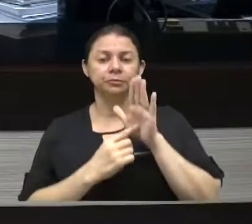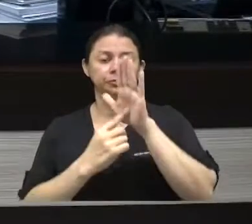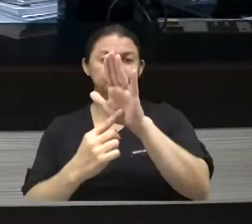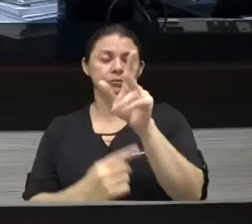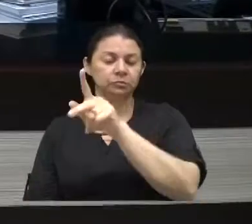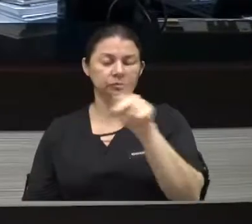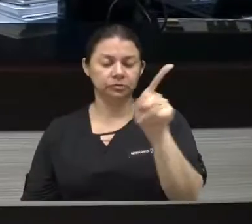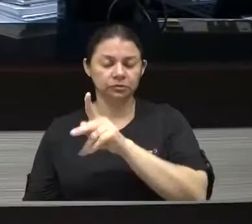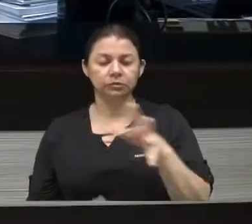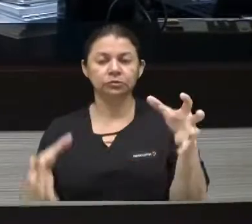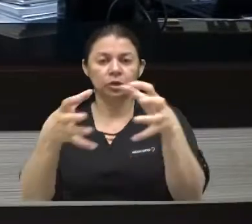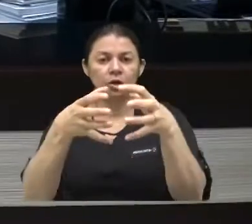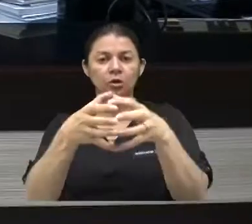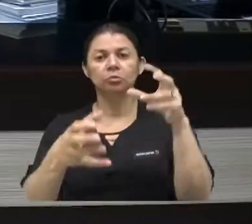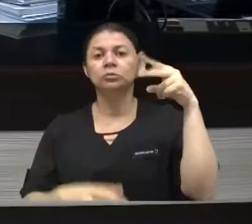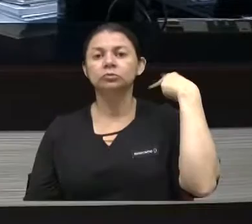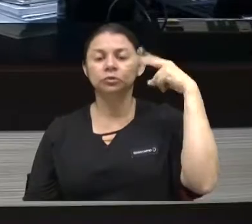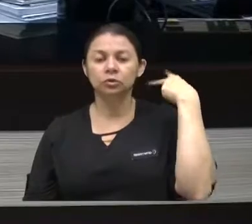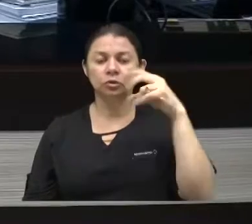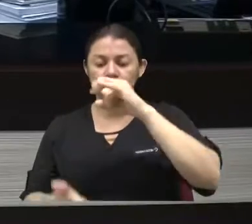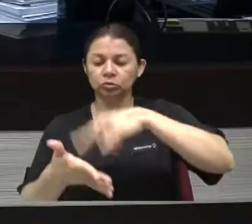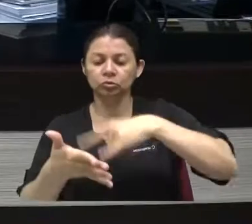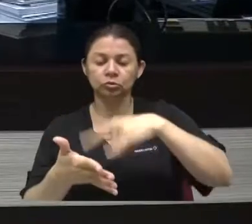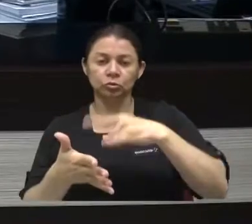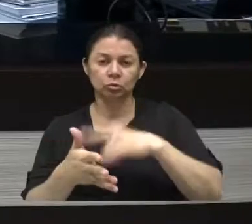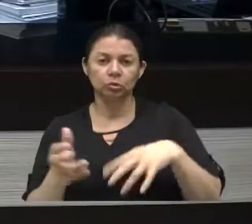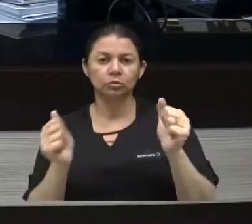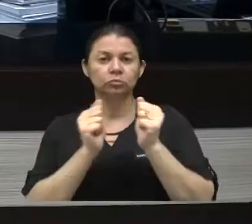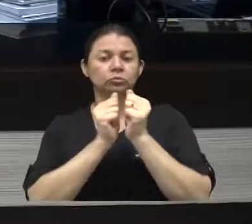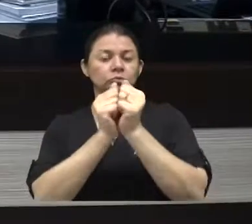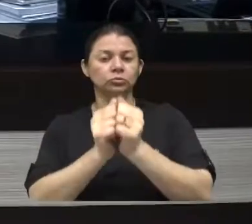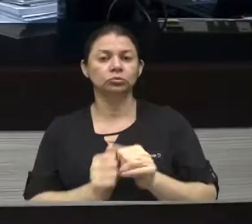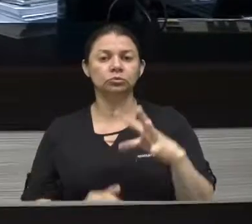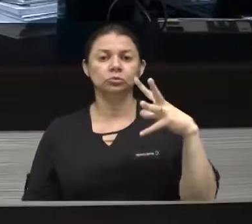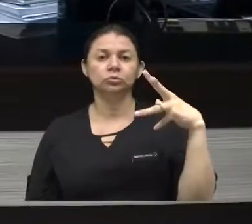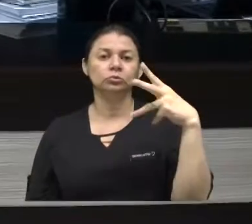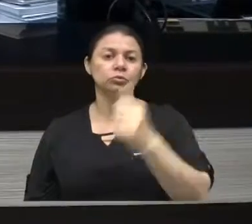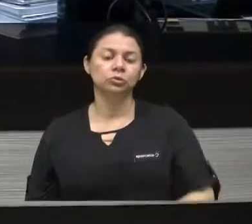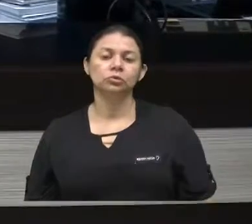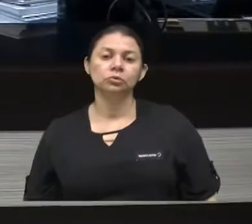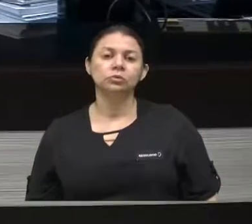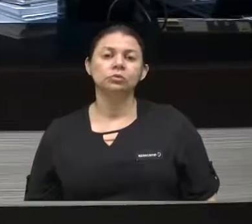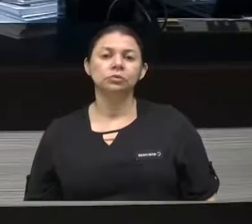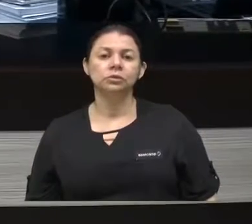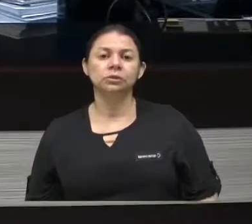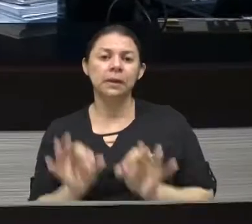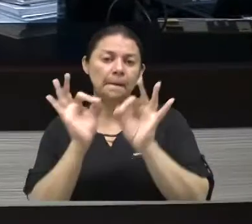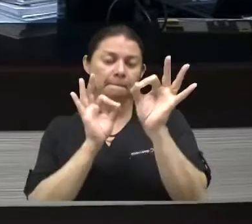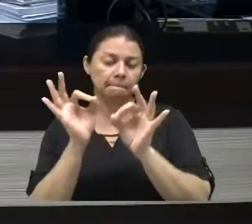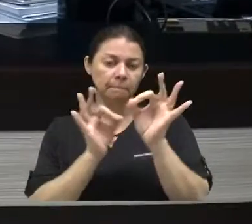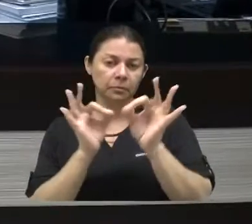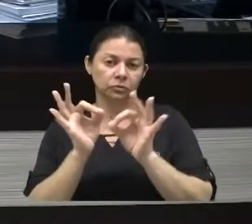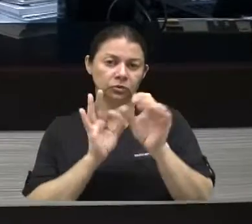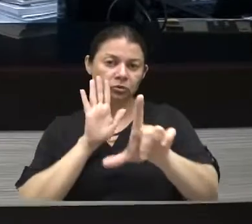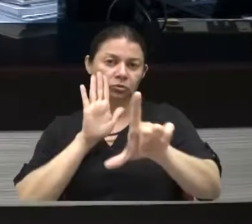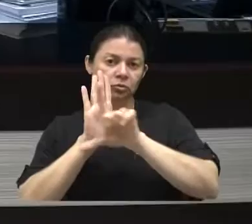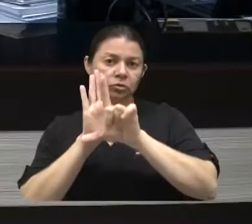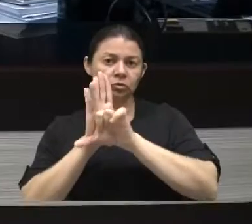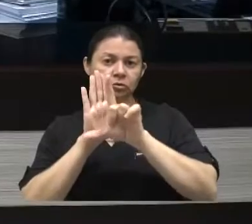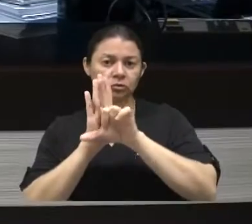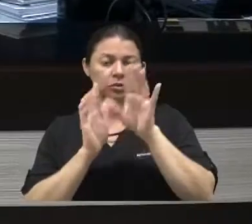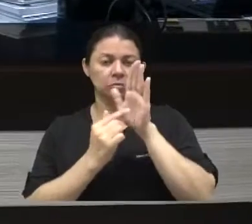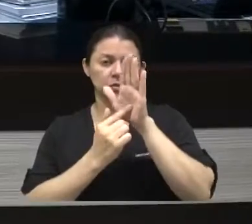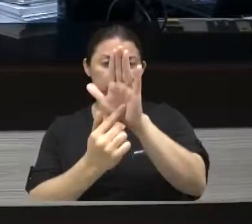bem como documentação anexa, no sentido que a mesma faça parte integrante do projeto de lei complementar ora